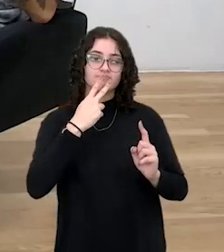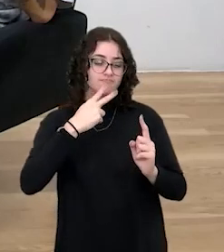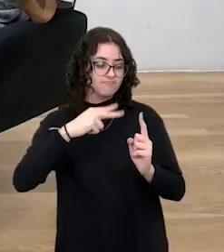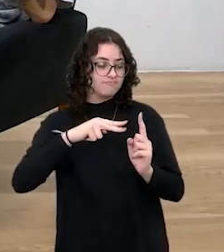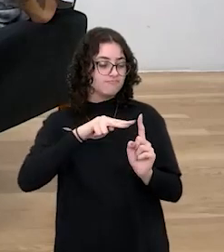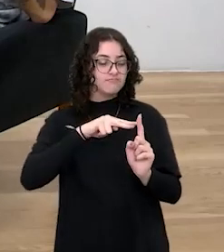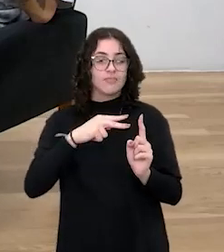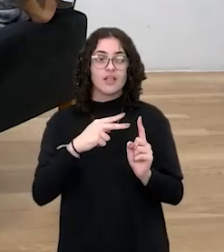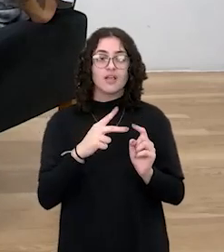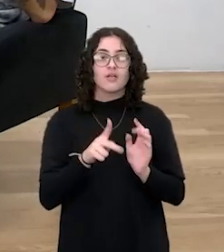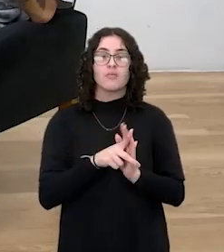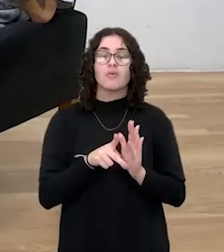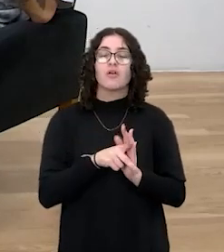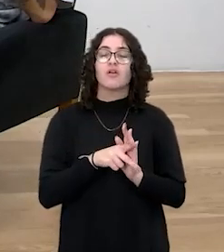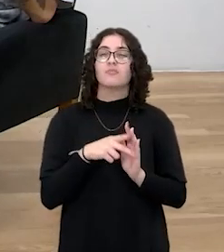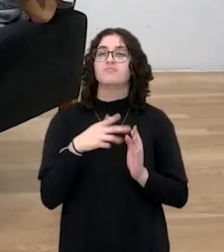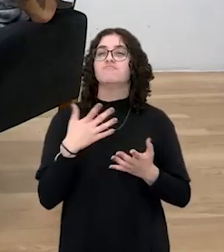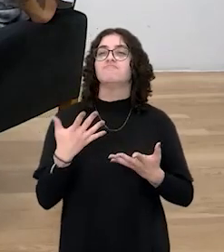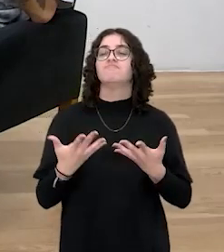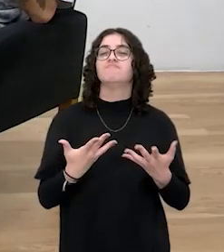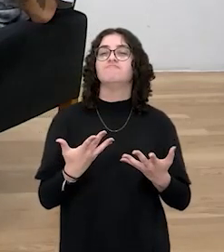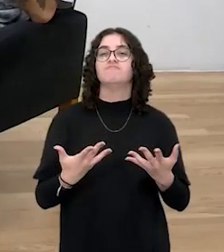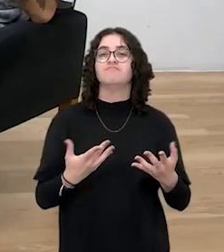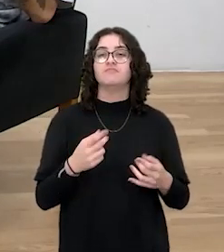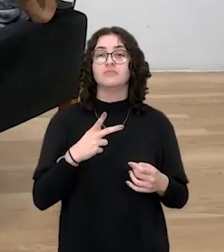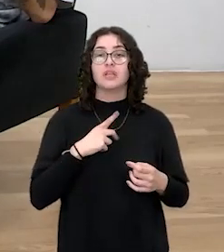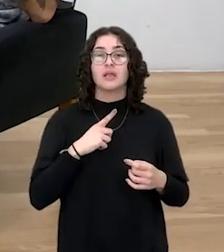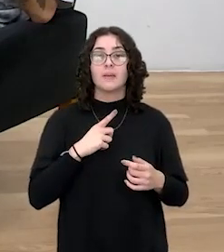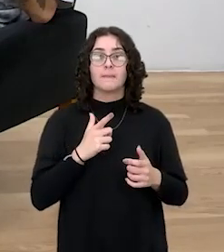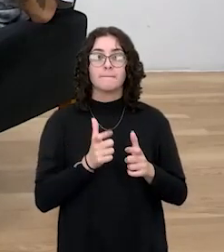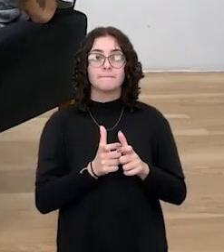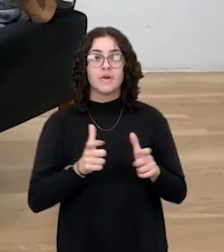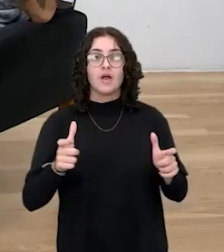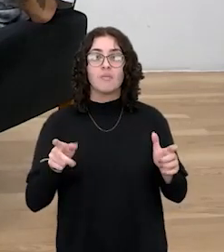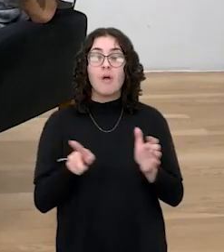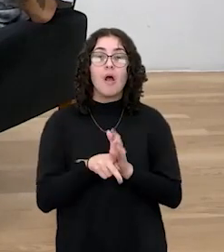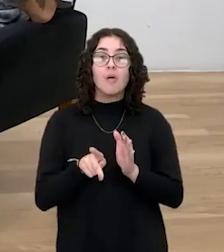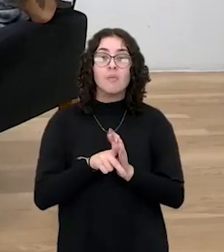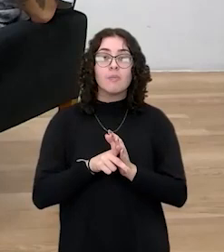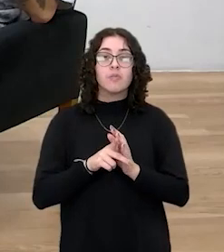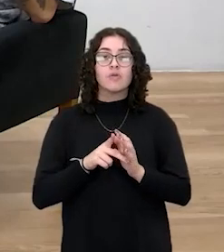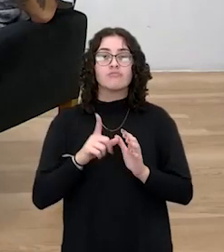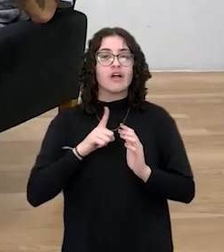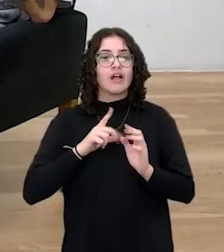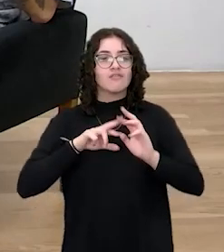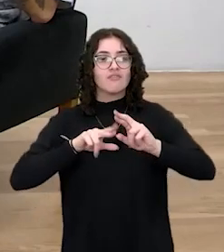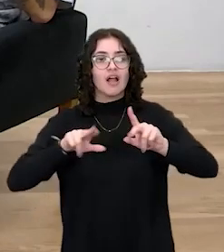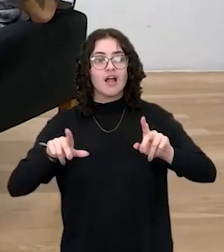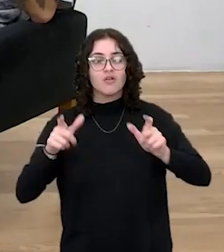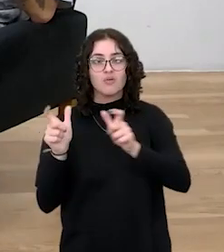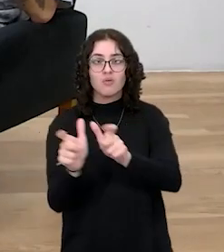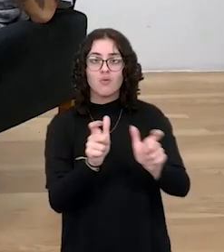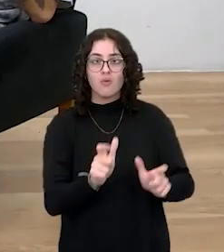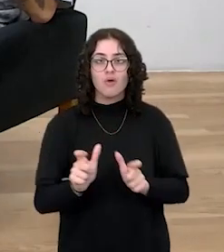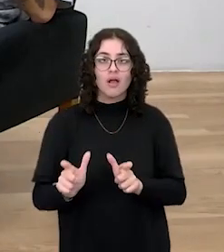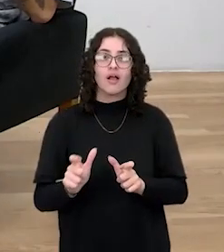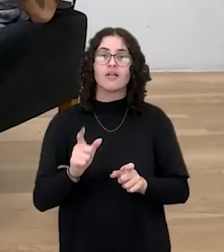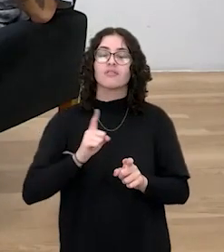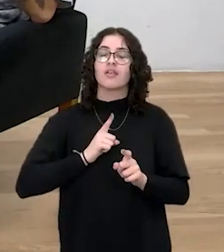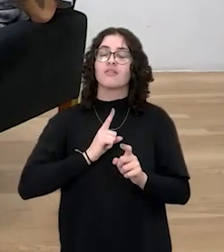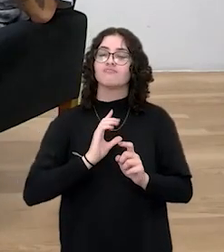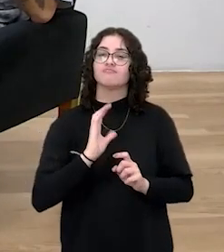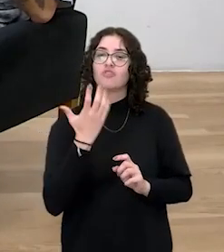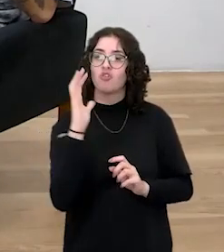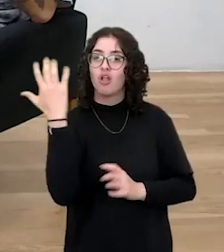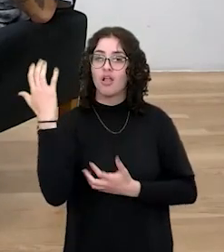em virtude de nós termos aí o maior acervo de biomas do planeta, em especial a maior floresta tropical do